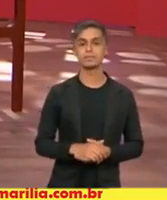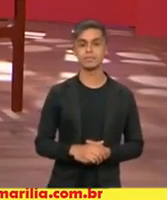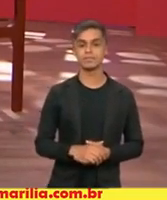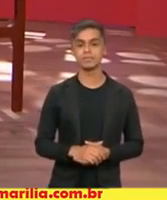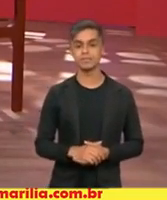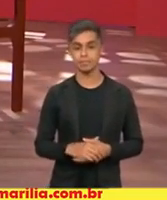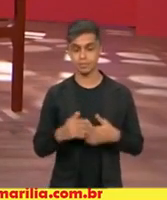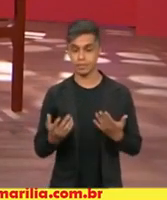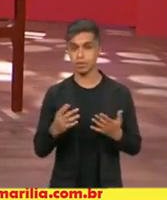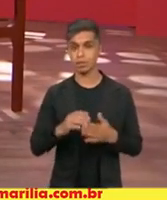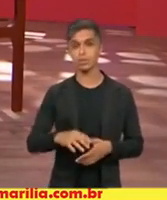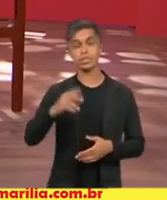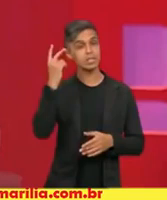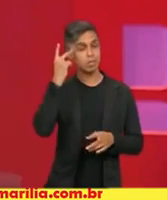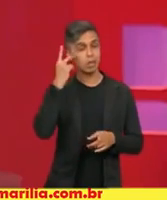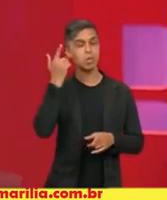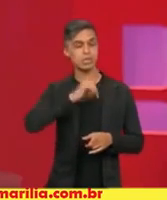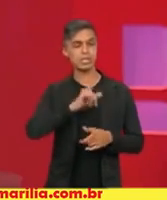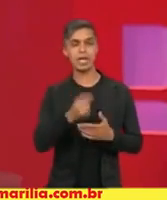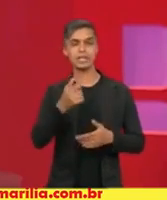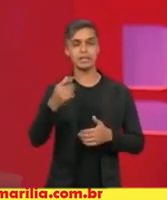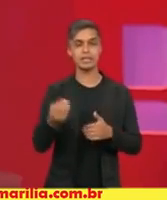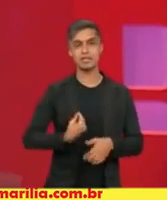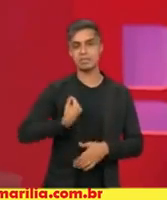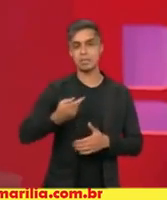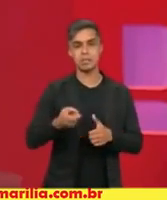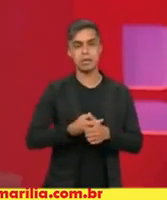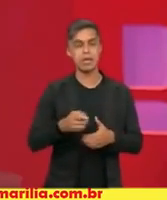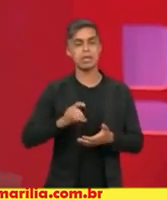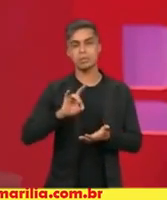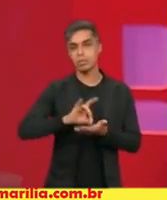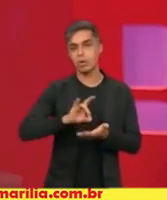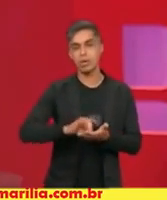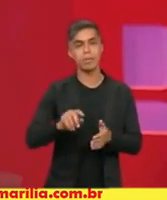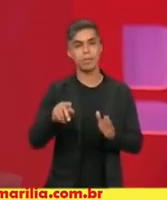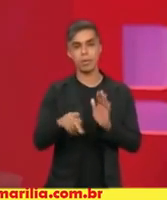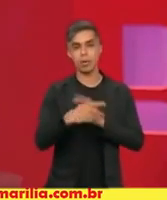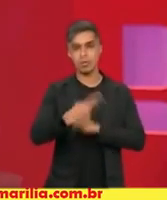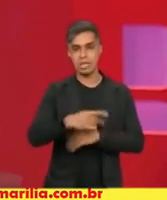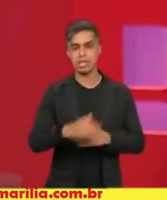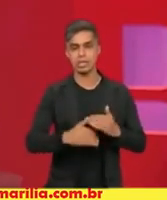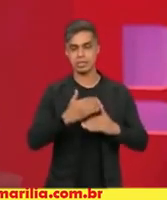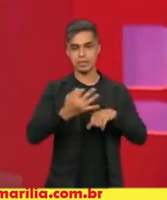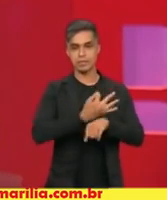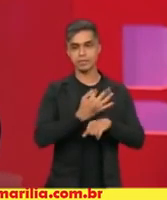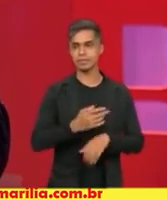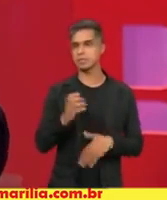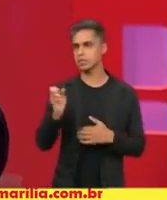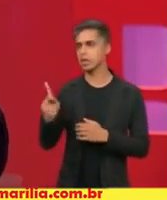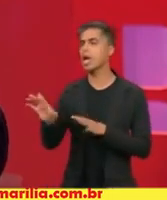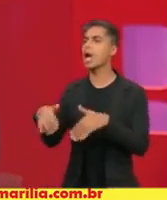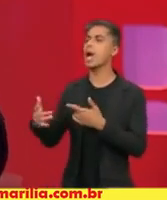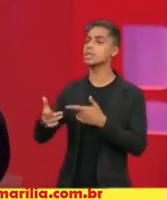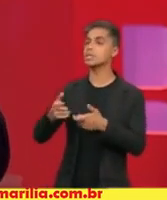Claro. E aí São Paulo se banca, no fundo, né? Esse exército, Rodrigo, que volta da Guerra do Paraguai, a grande vedete do